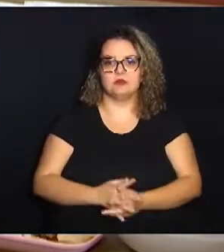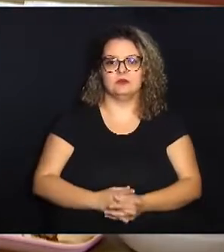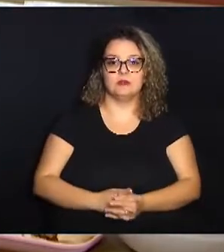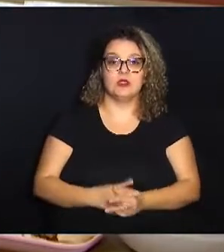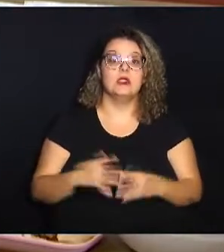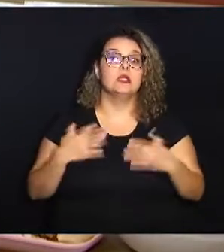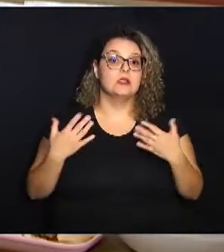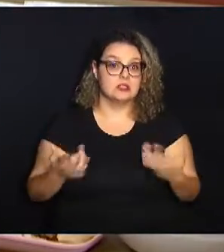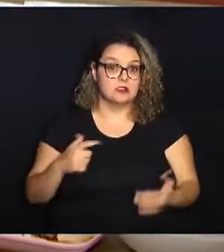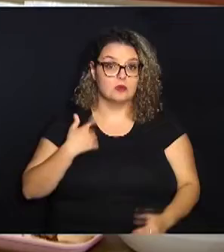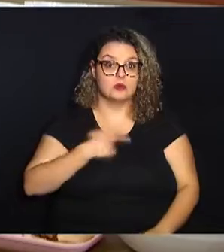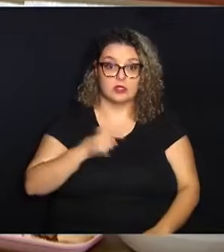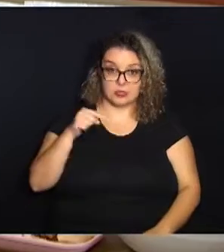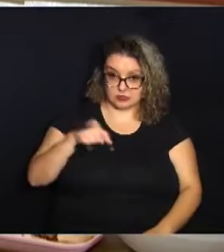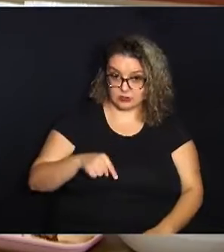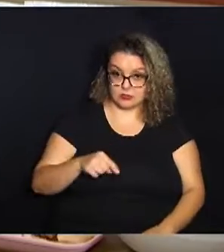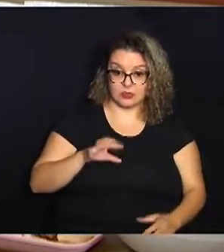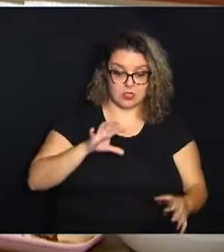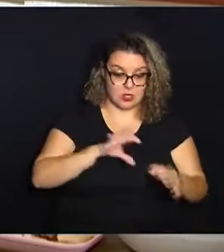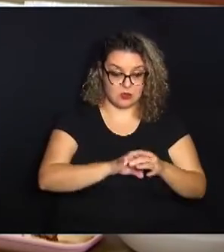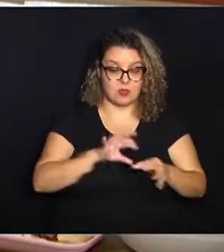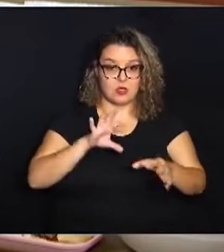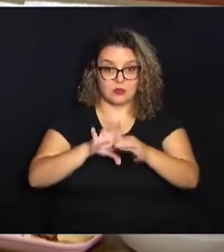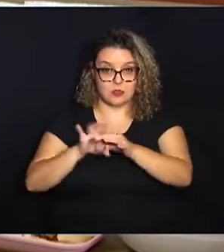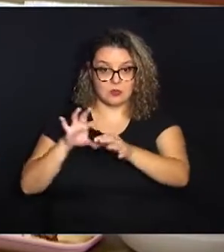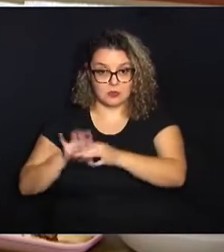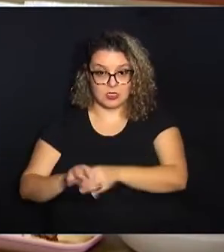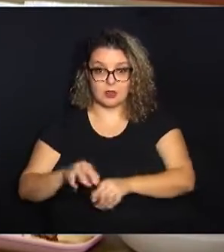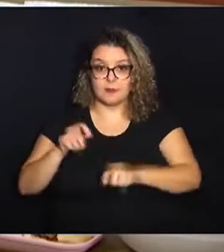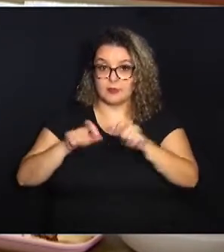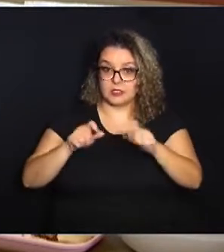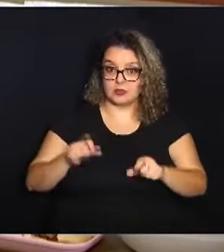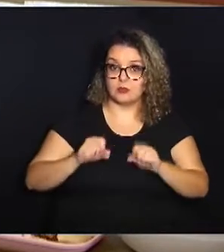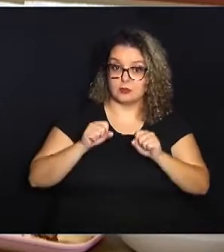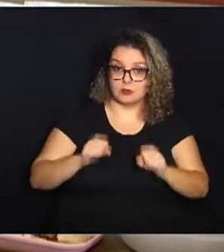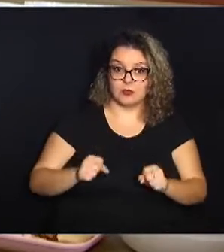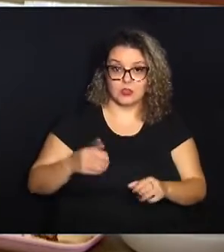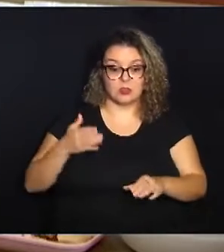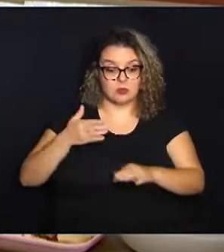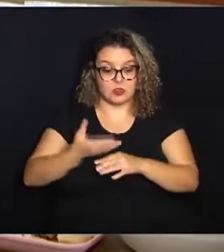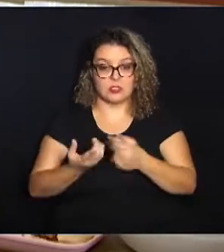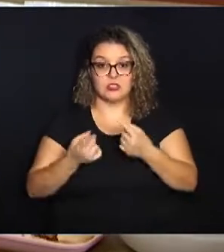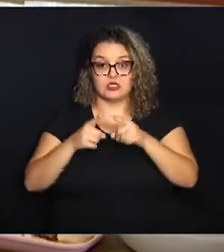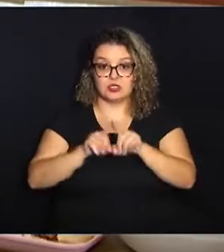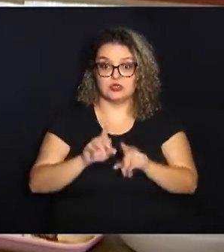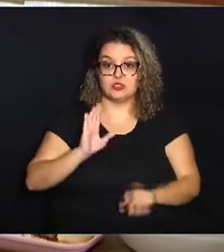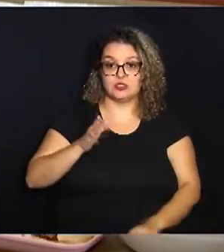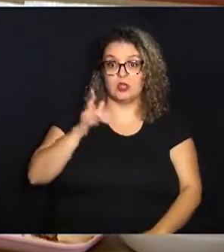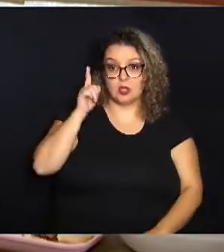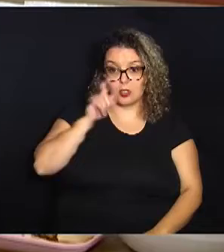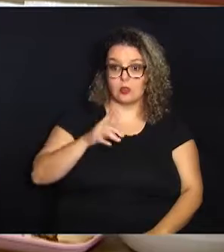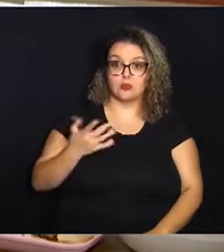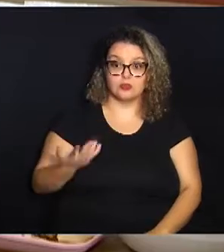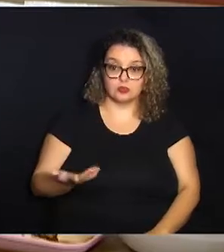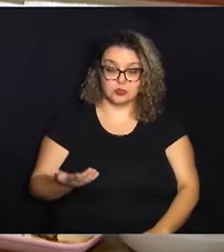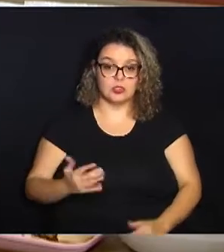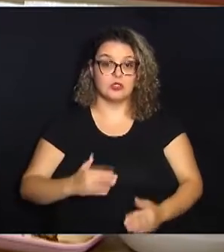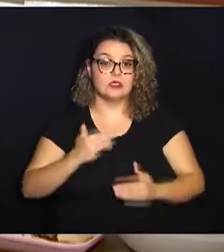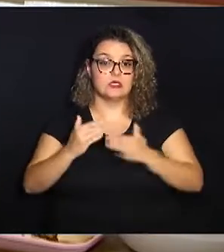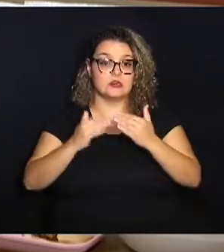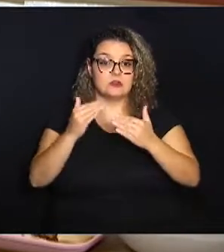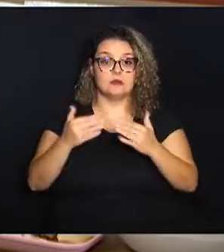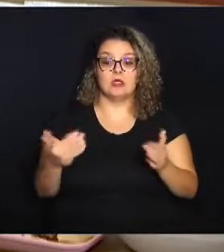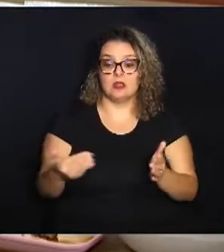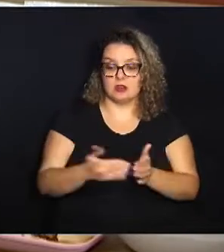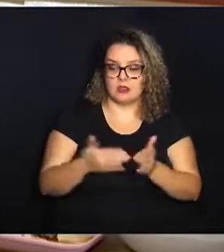Então, nós viemos buscar conexões, né, pessoas que podem entrar conosco nessa parceria. A gente já conseguiu desenvolver até aqui,